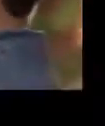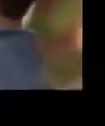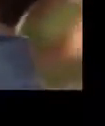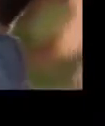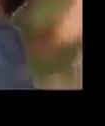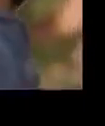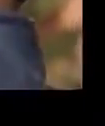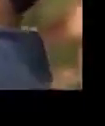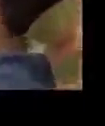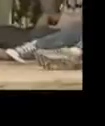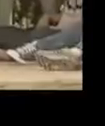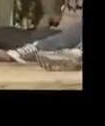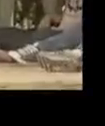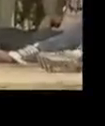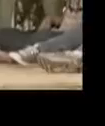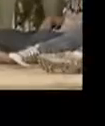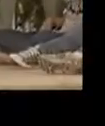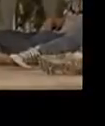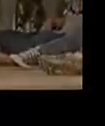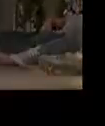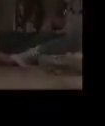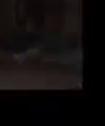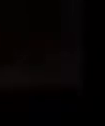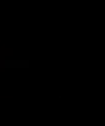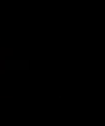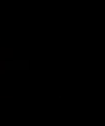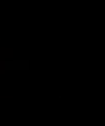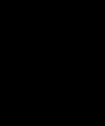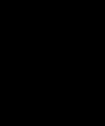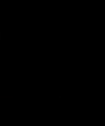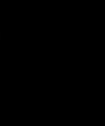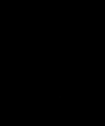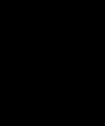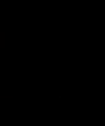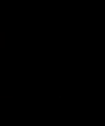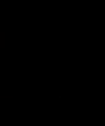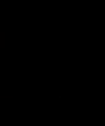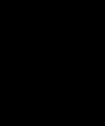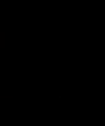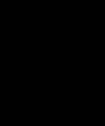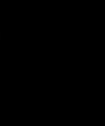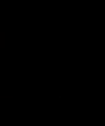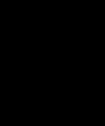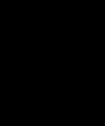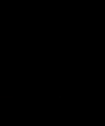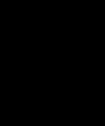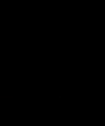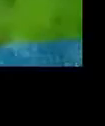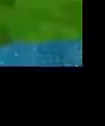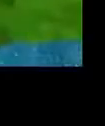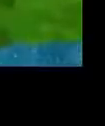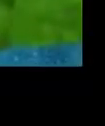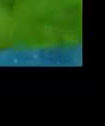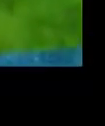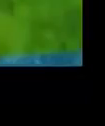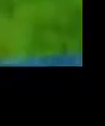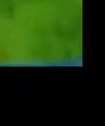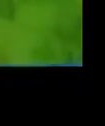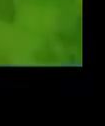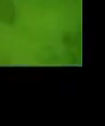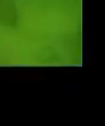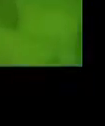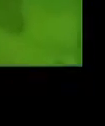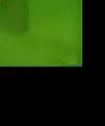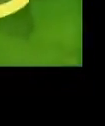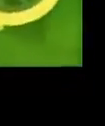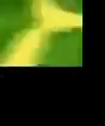você. A AIDS não tem preconceito. Você também não deve ter. Use camisinha. Muitas vezes